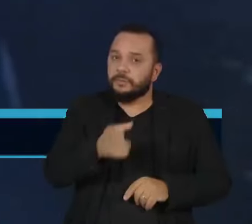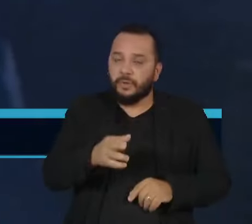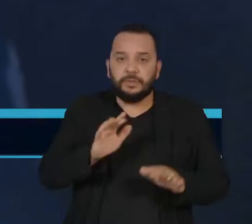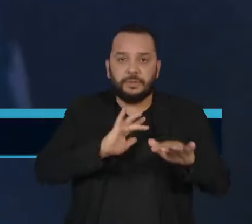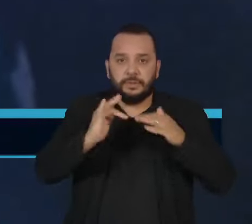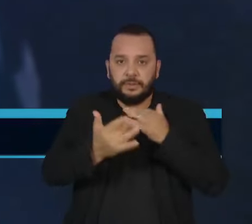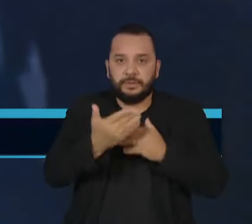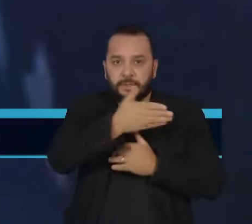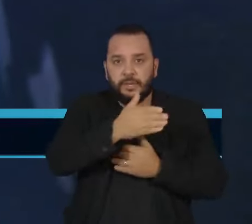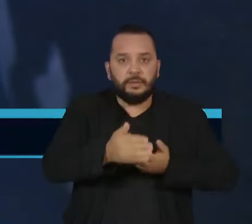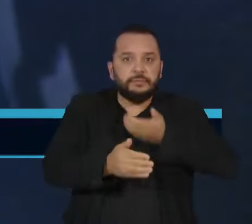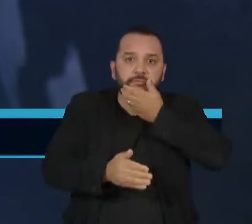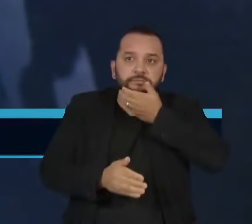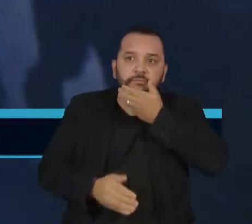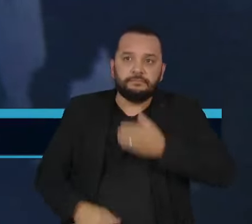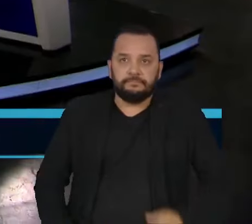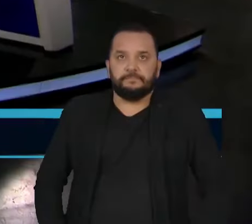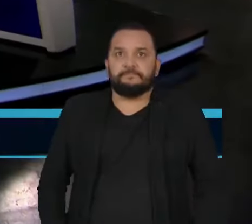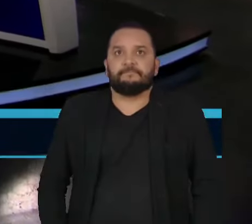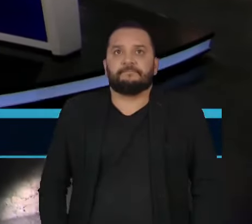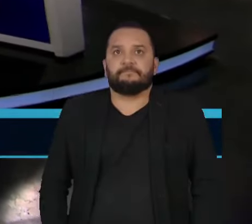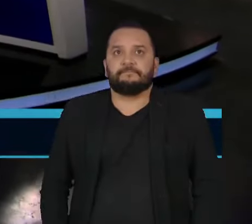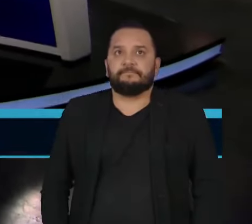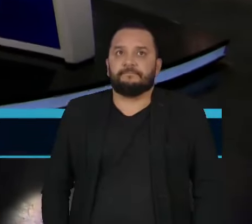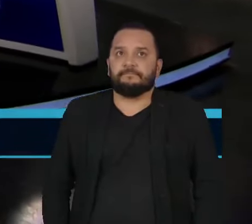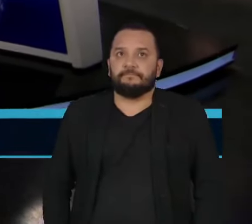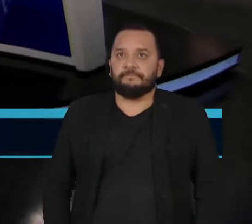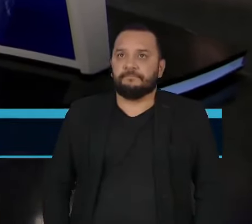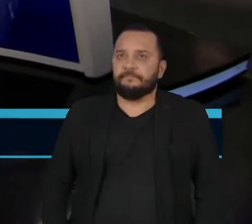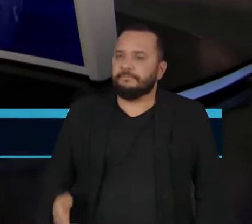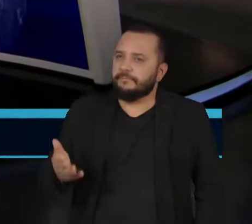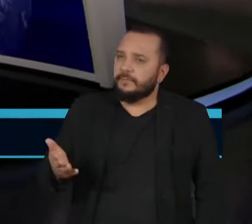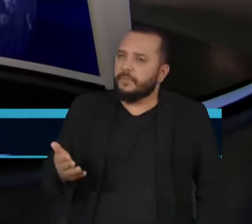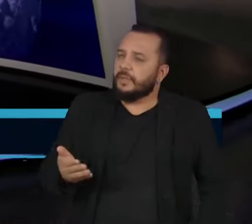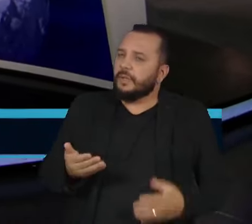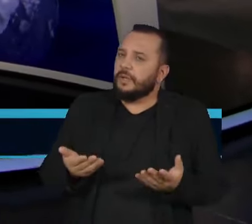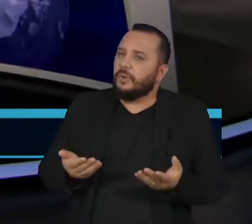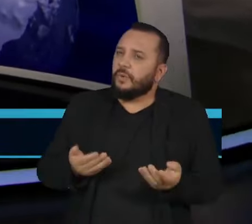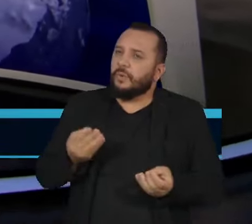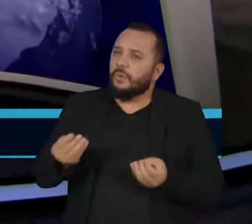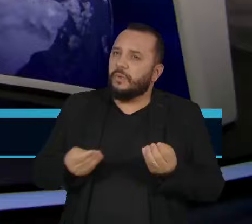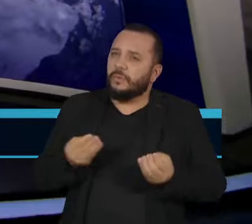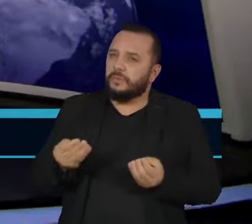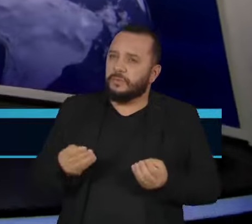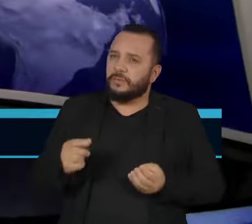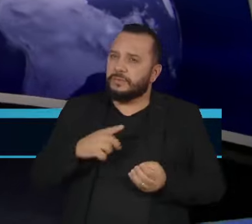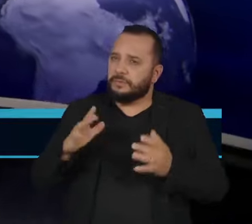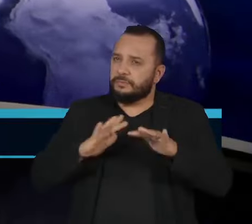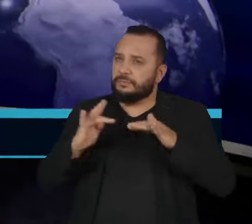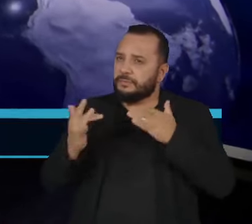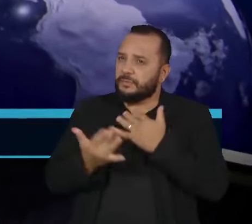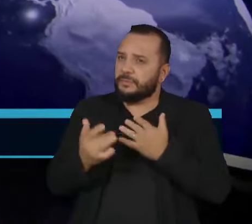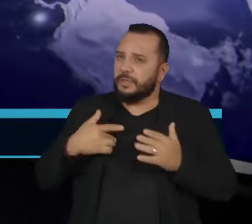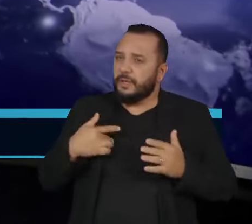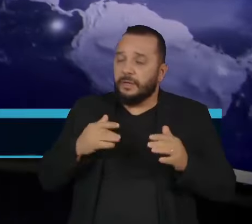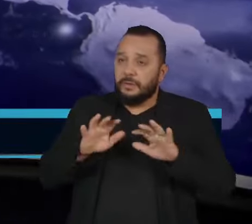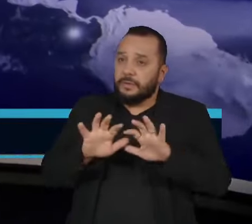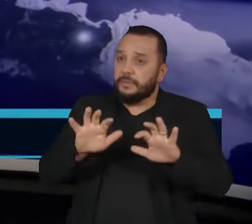do PRTB. Bom, Schwartzman, qual tem sido o peso, né, das redes sociais